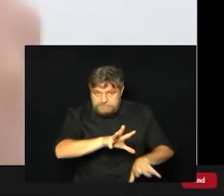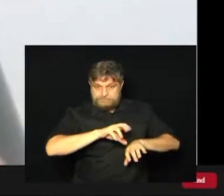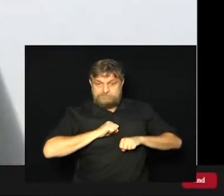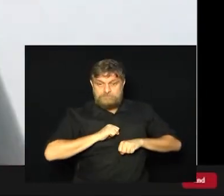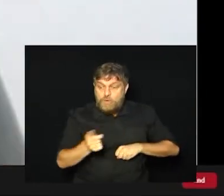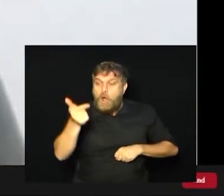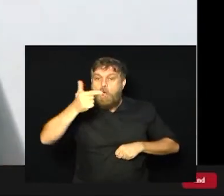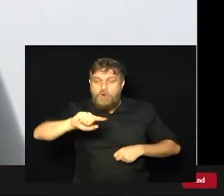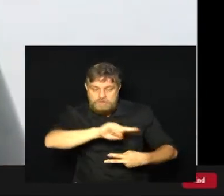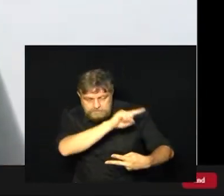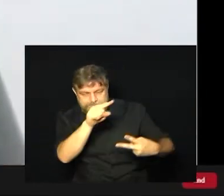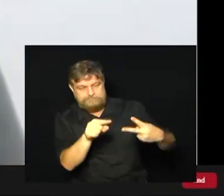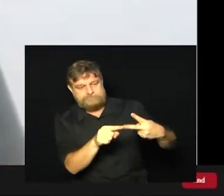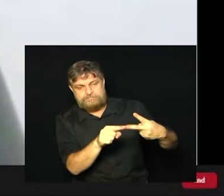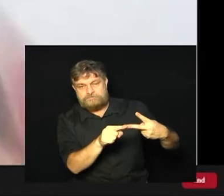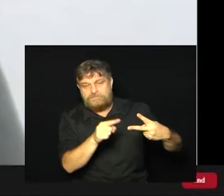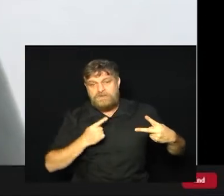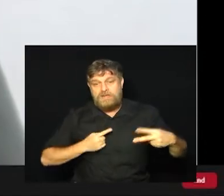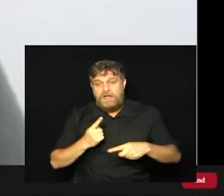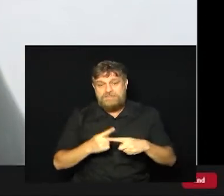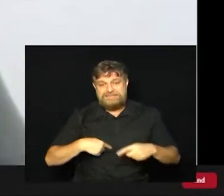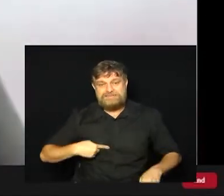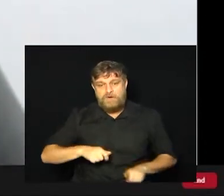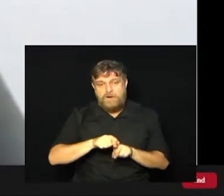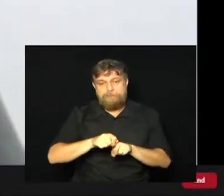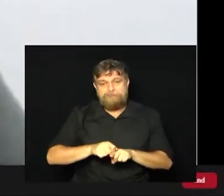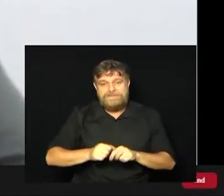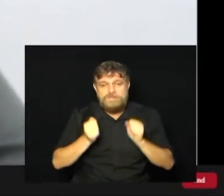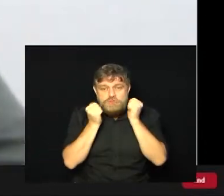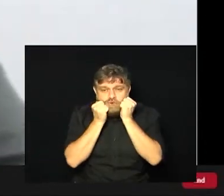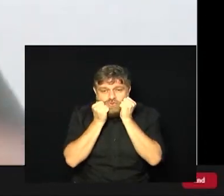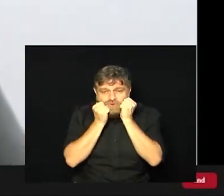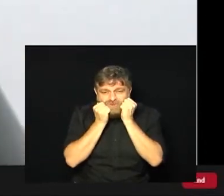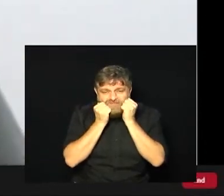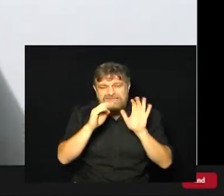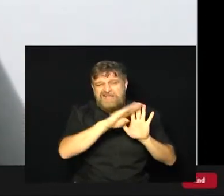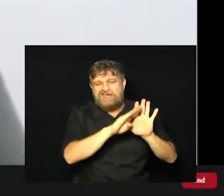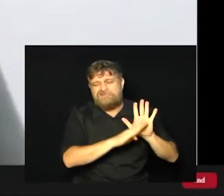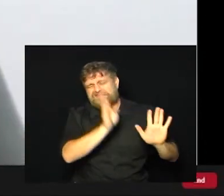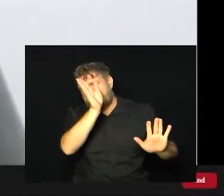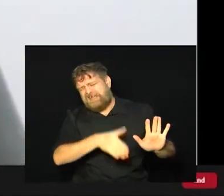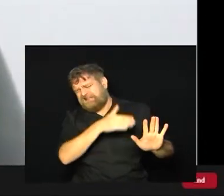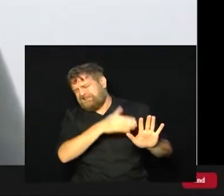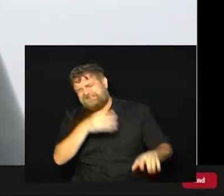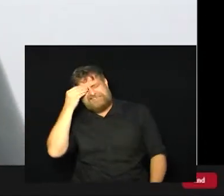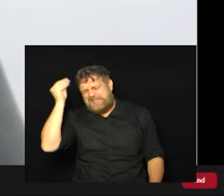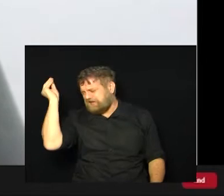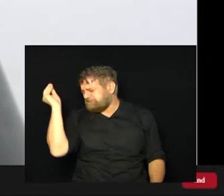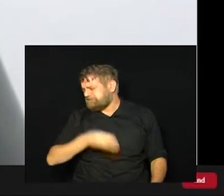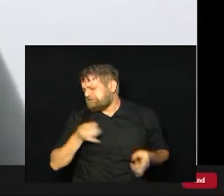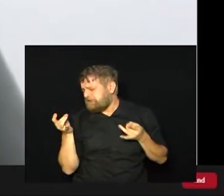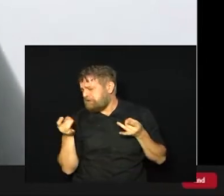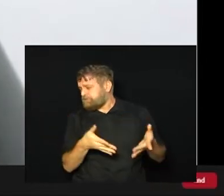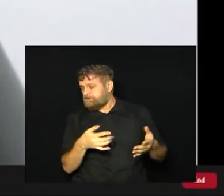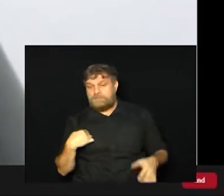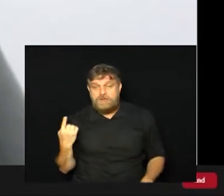próxima, né? Porque senão vai chegar julho e realmente já jogou o planner fora, já desistiu. E a pior coisa é quando a